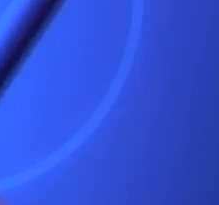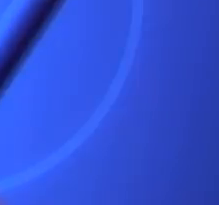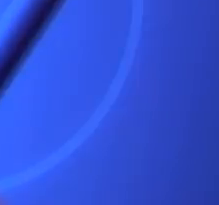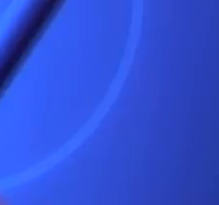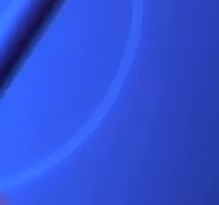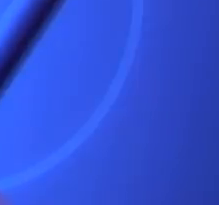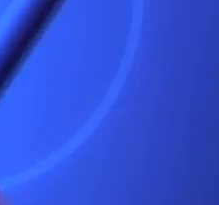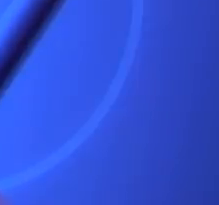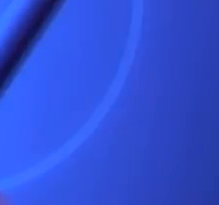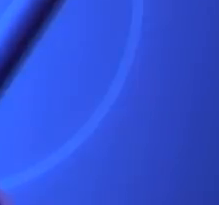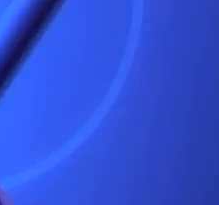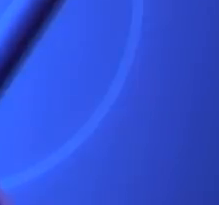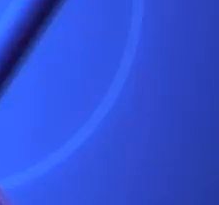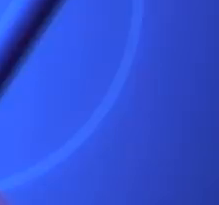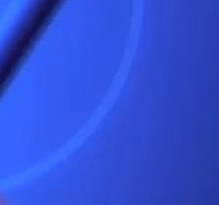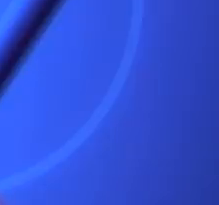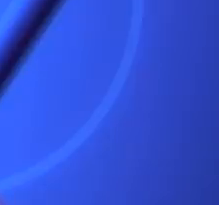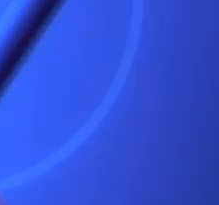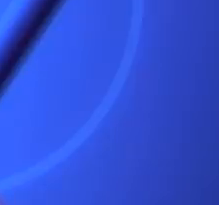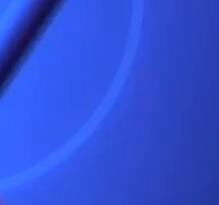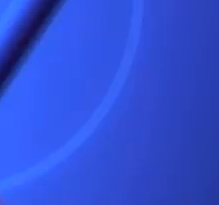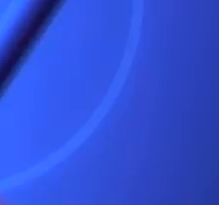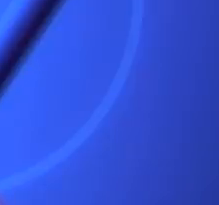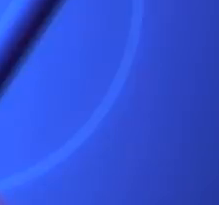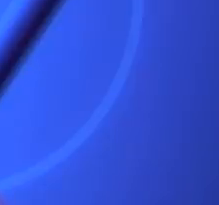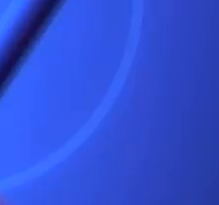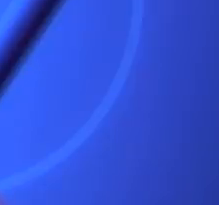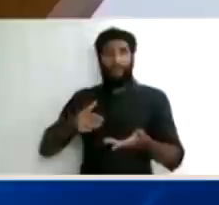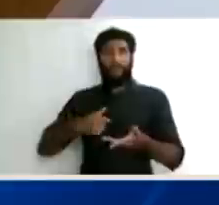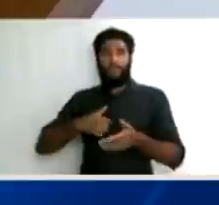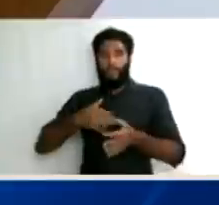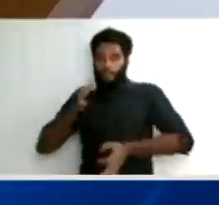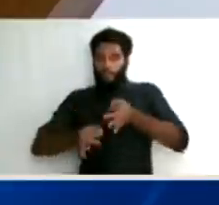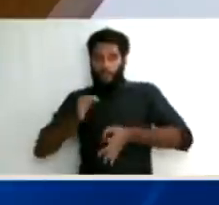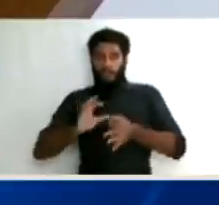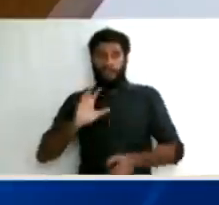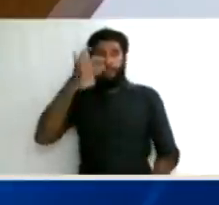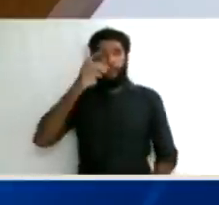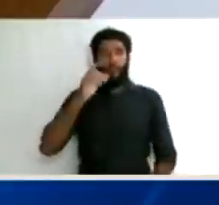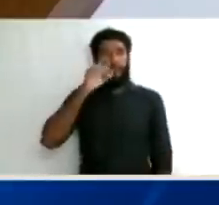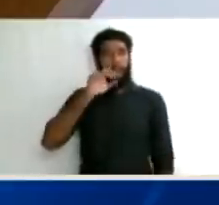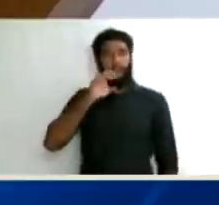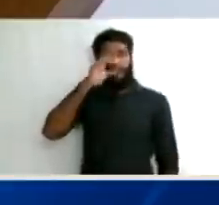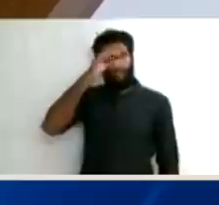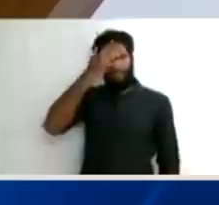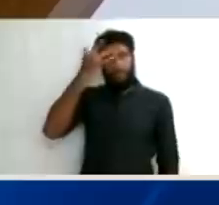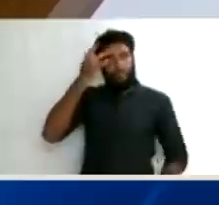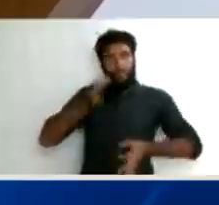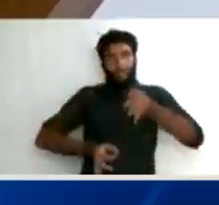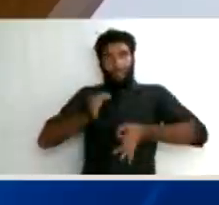questiona toda a situação que levou ele à prisão, não é? Eu acho algo inusitado,